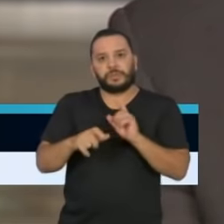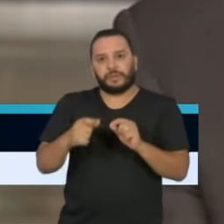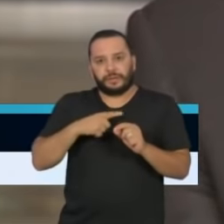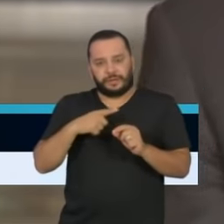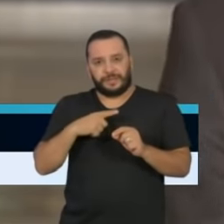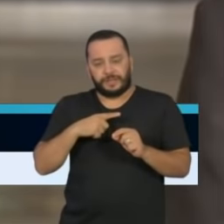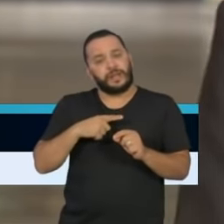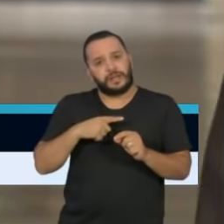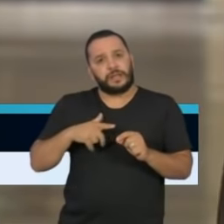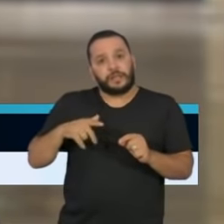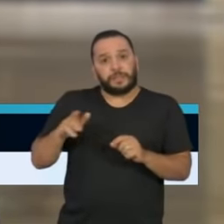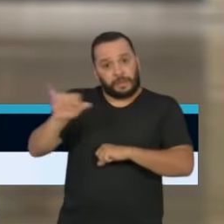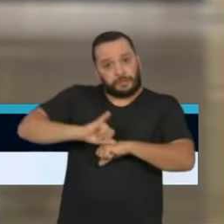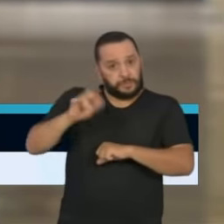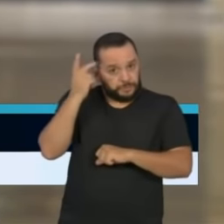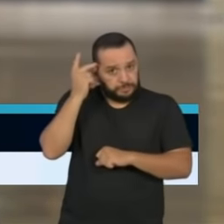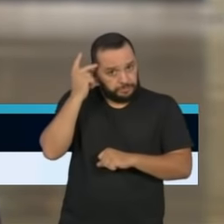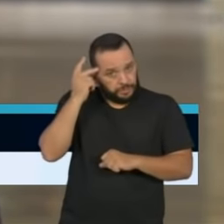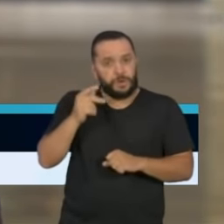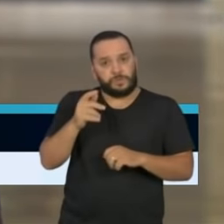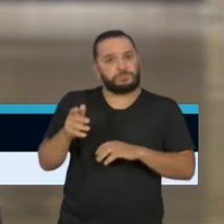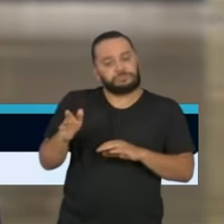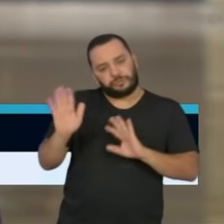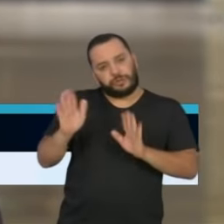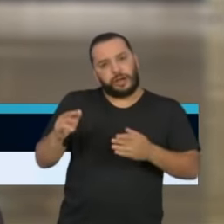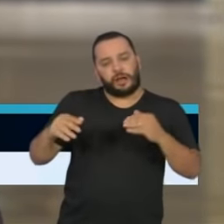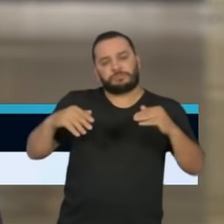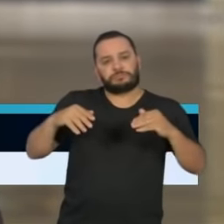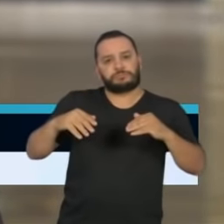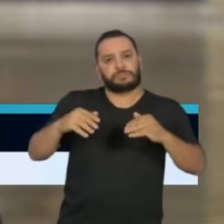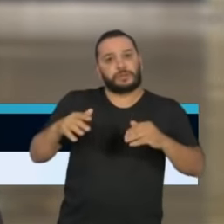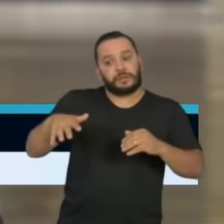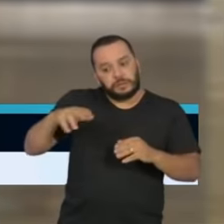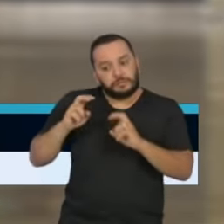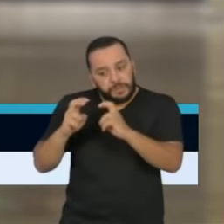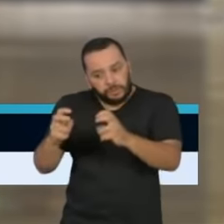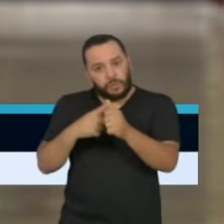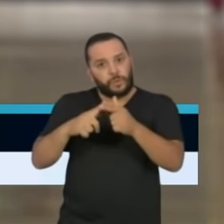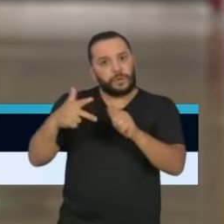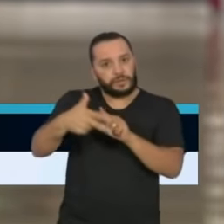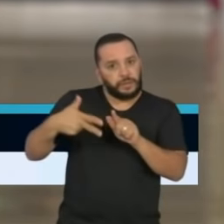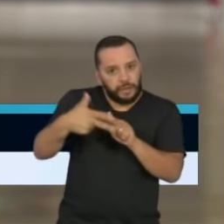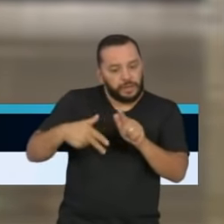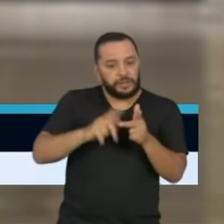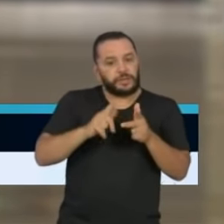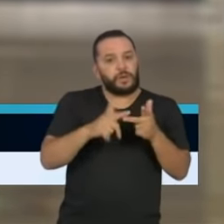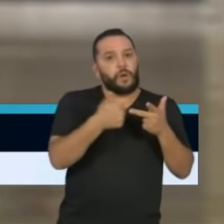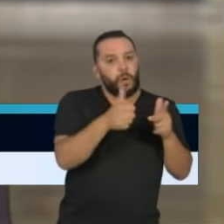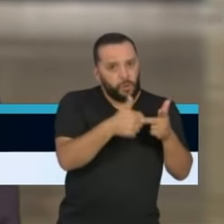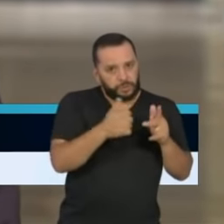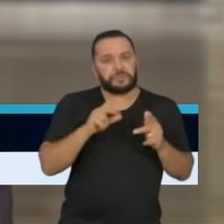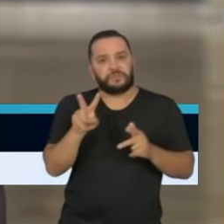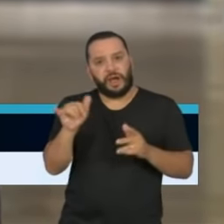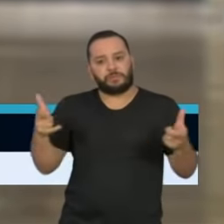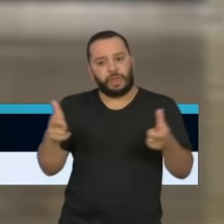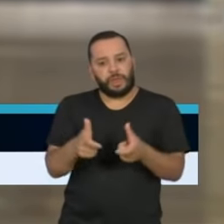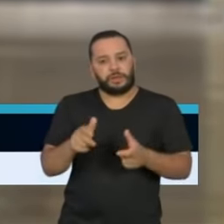logística na capital de São Paulo, na região metropolitana, especialmente no metrô, nos trens e nos ônibus. ônibus. E dada